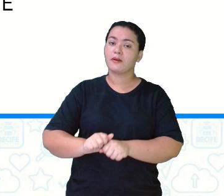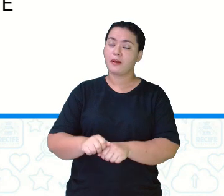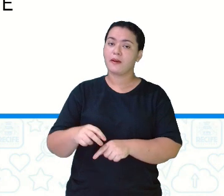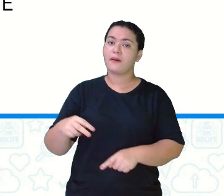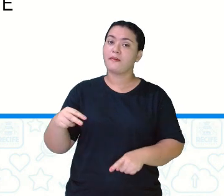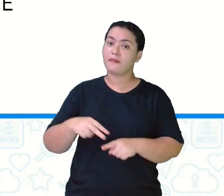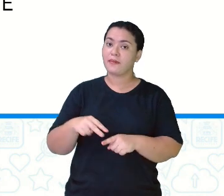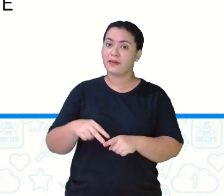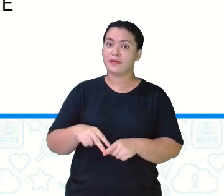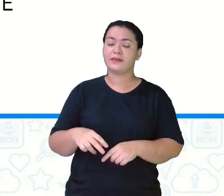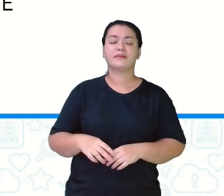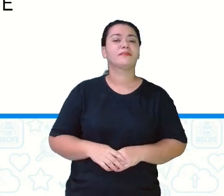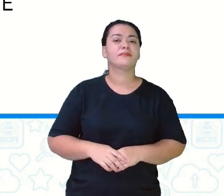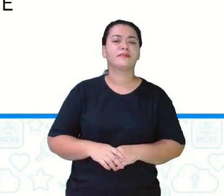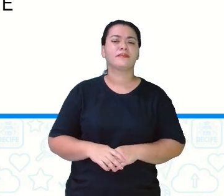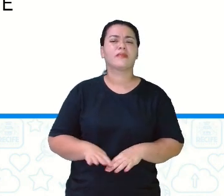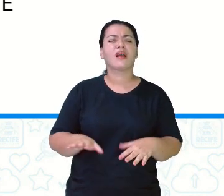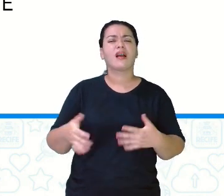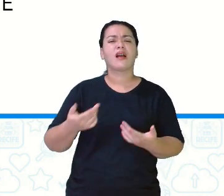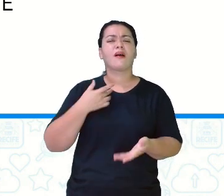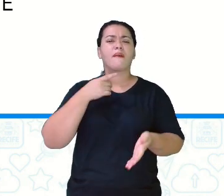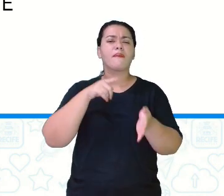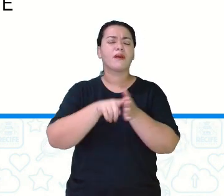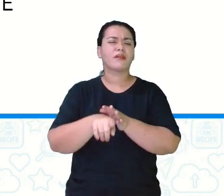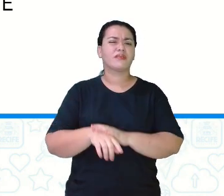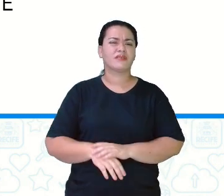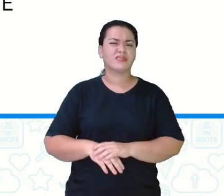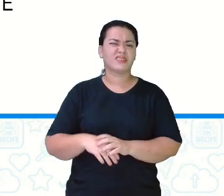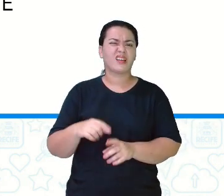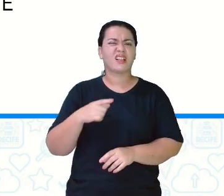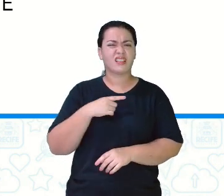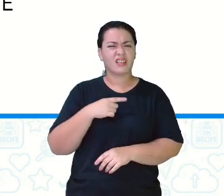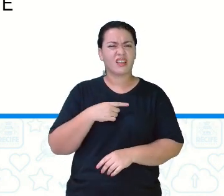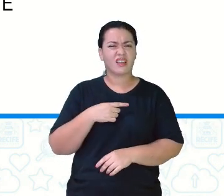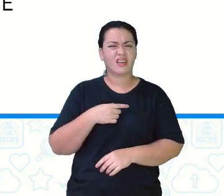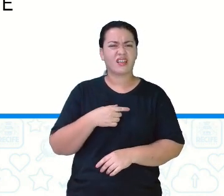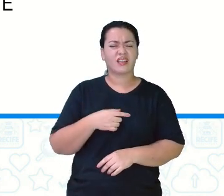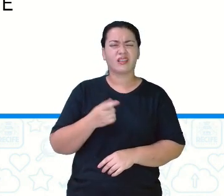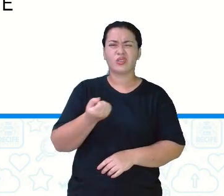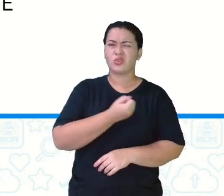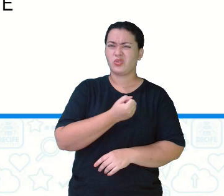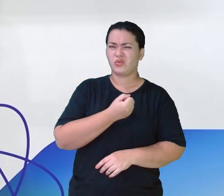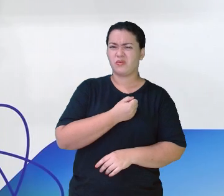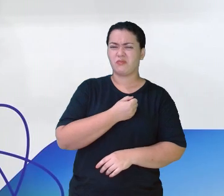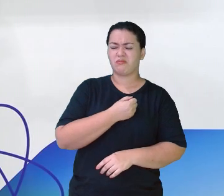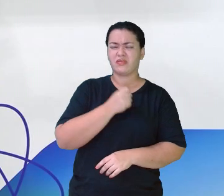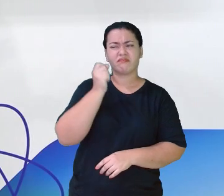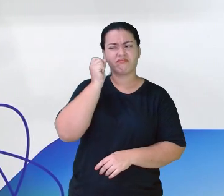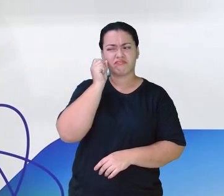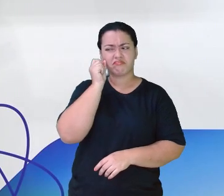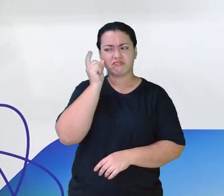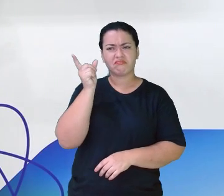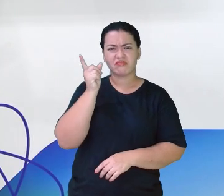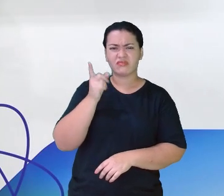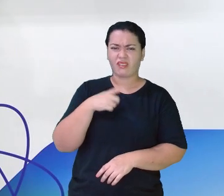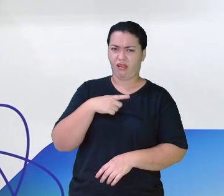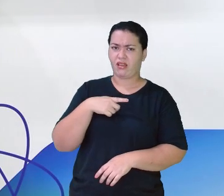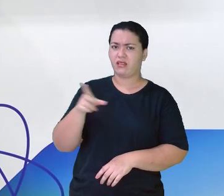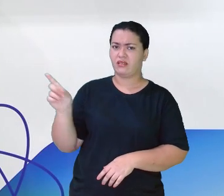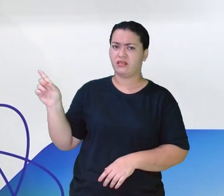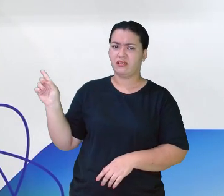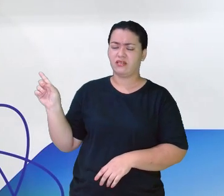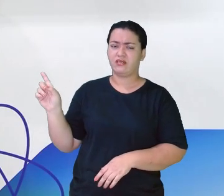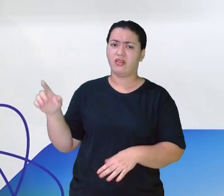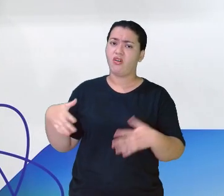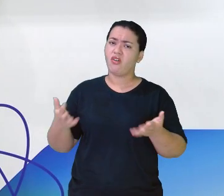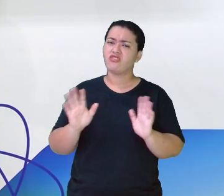Olha lá! Aí eu pergunto, tem algum número aí estranho para vocês, minha gente? Ou vocês